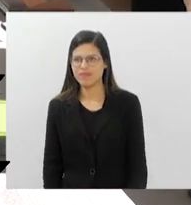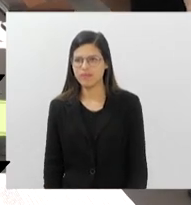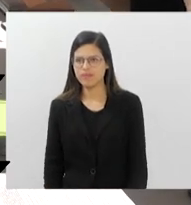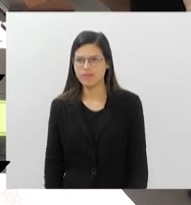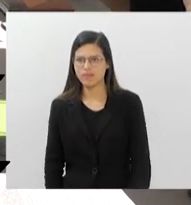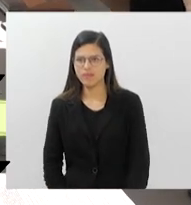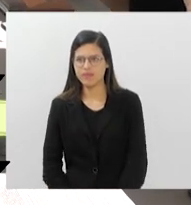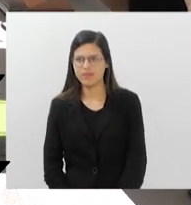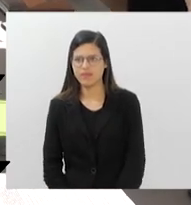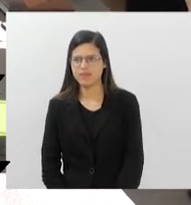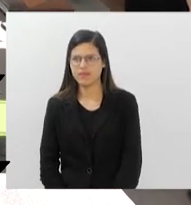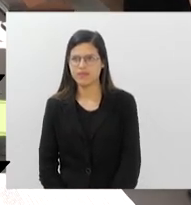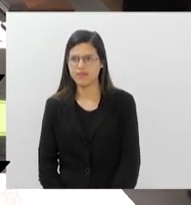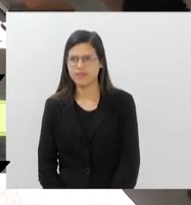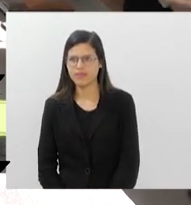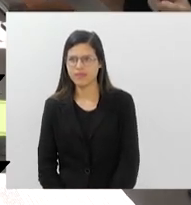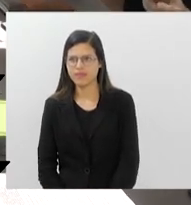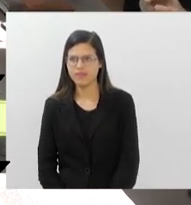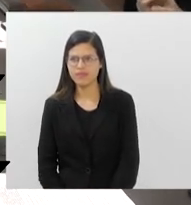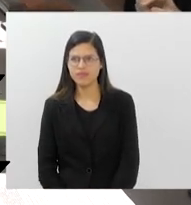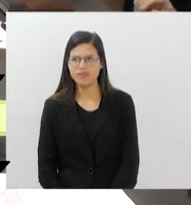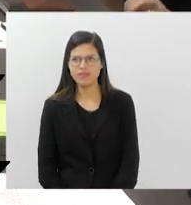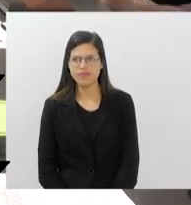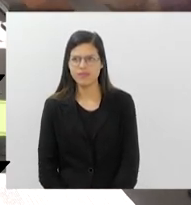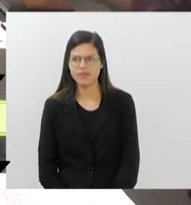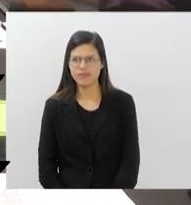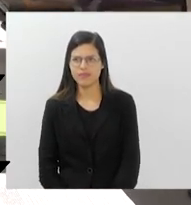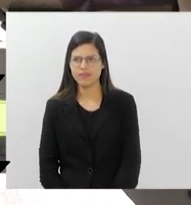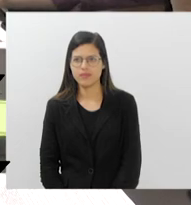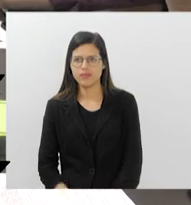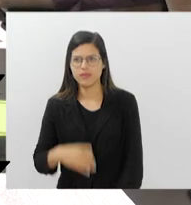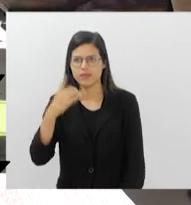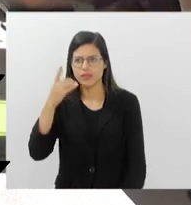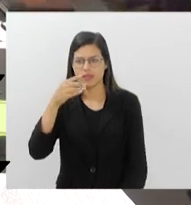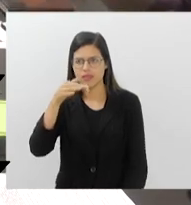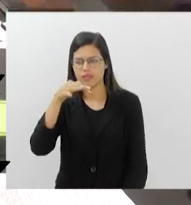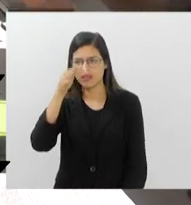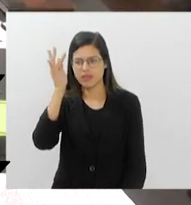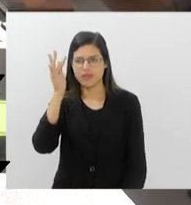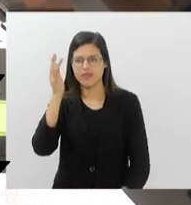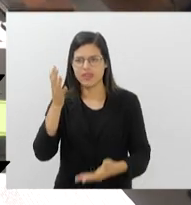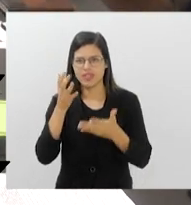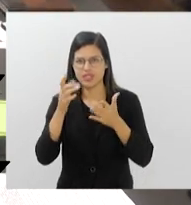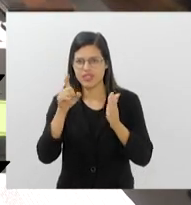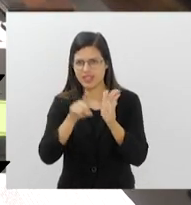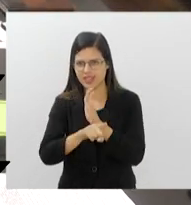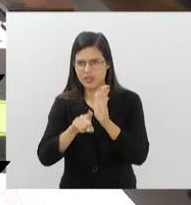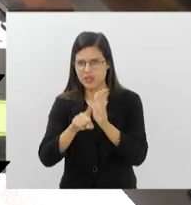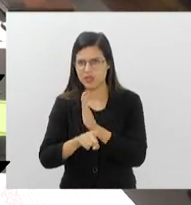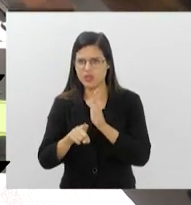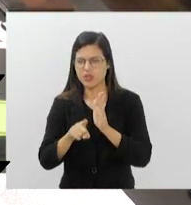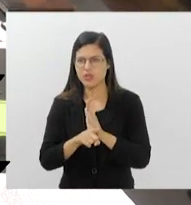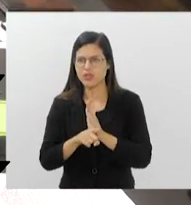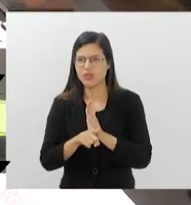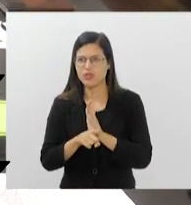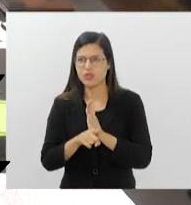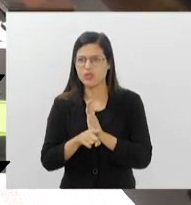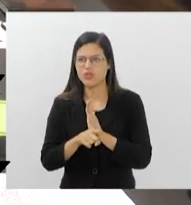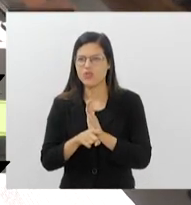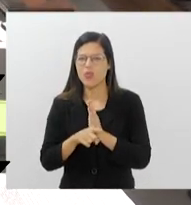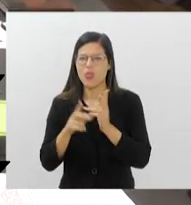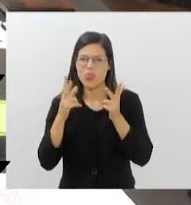sai para almoçar com o deputado hoje o Fred o Fred quer desconto no no barbeiro